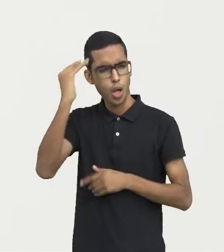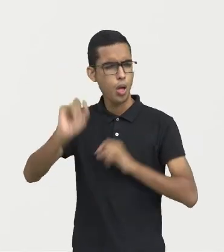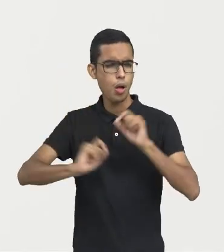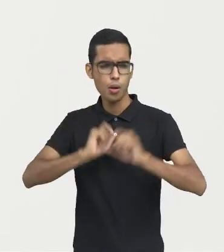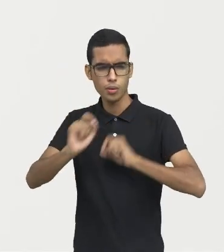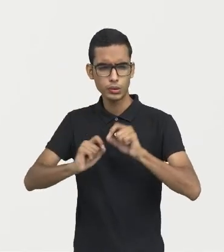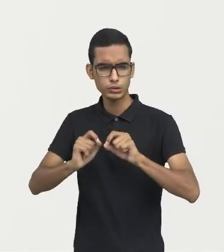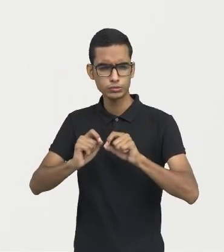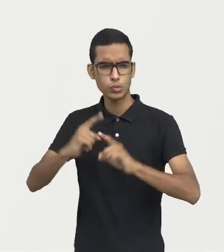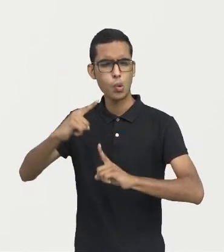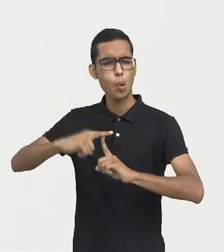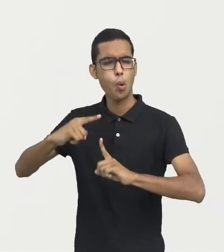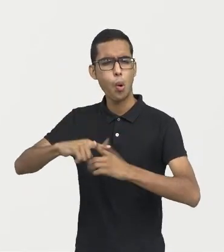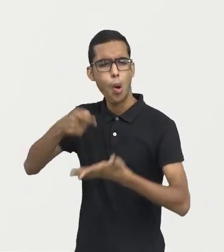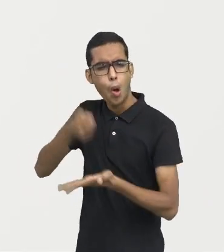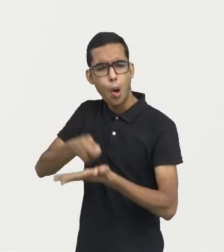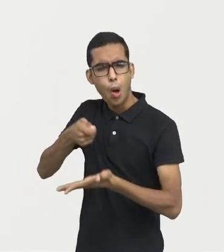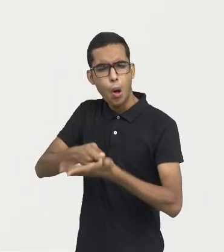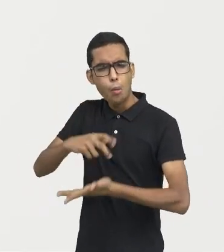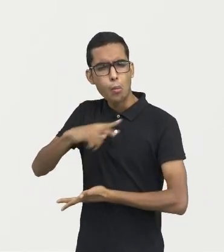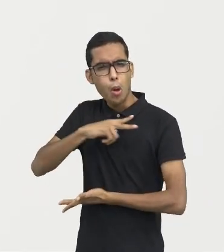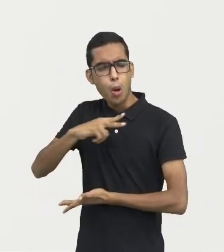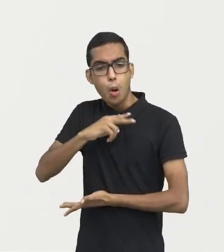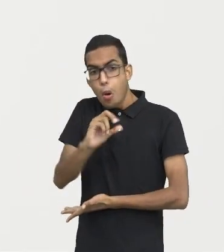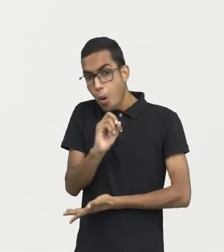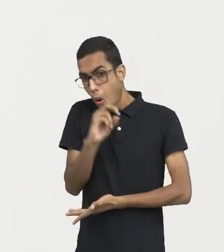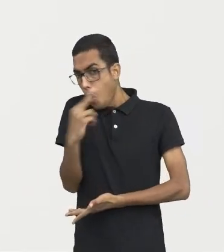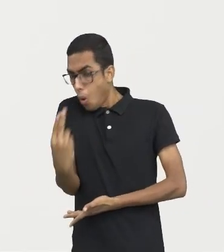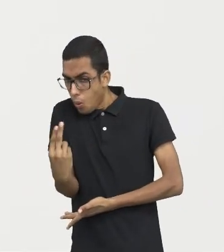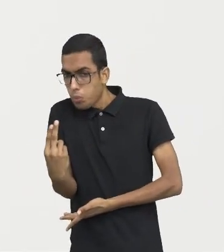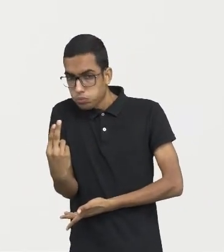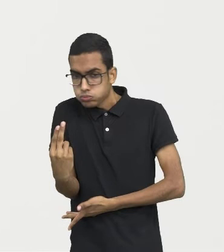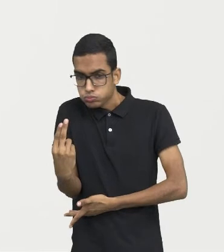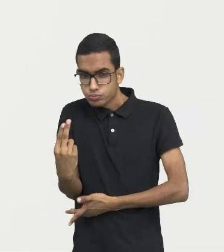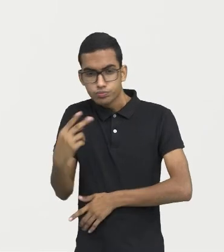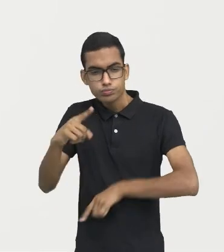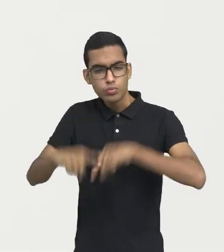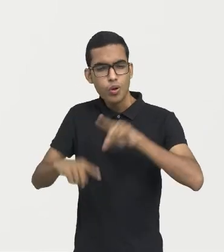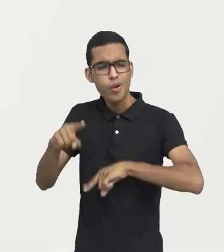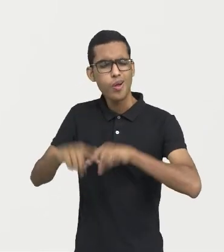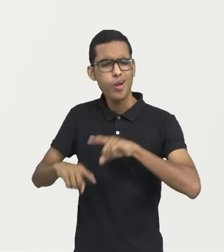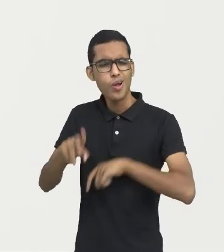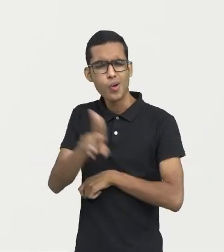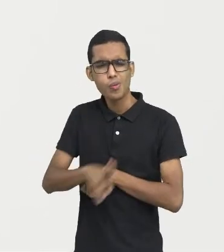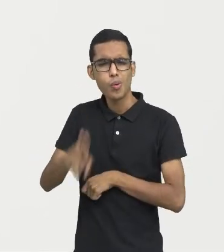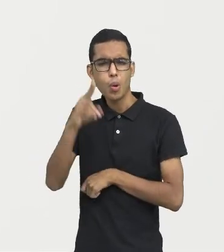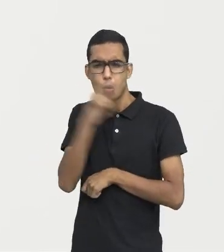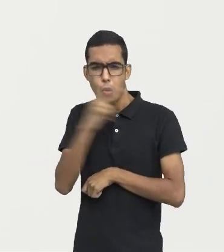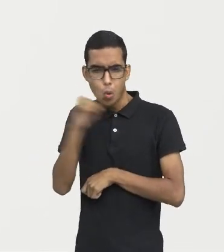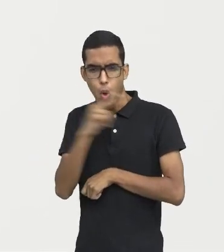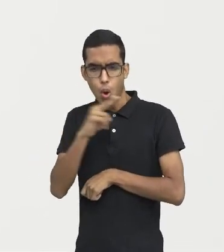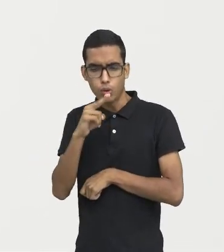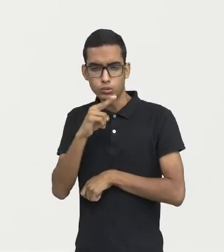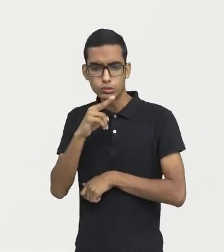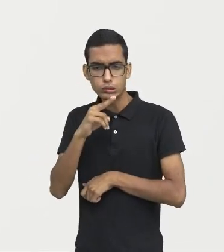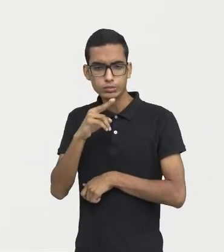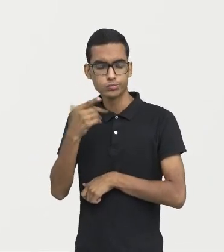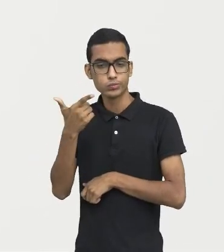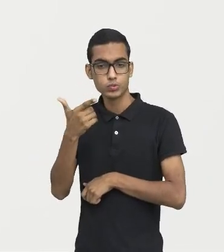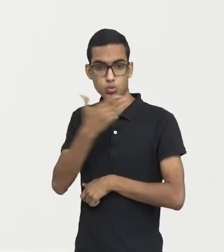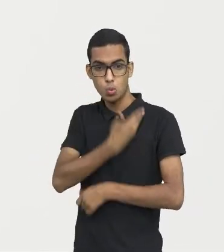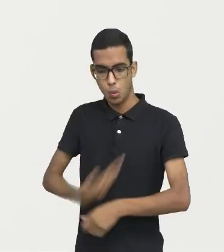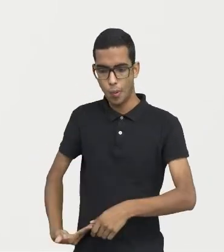entende-se um tipo de regime particular, ou melhor, instrumento de emergência a que um governo